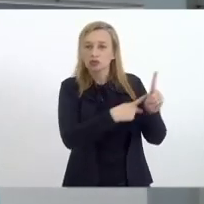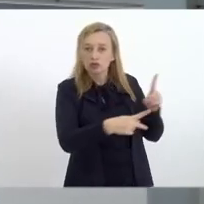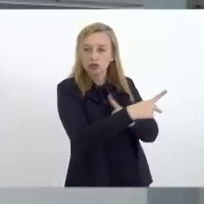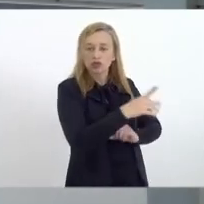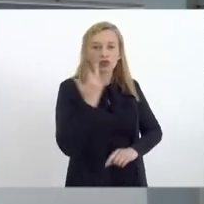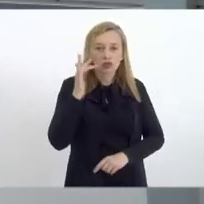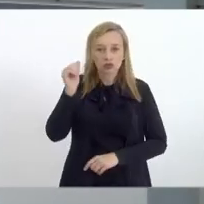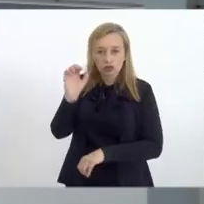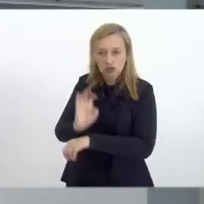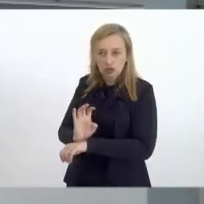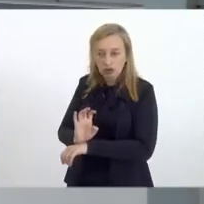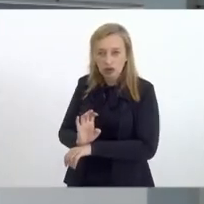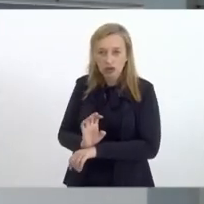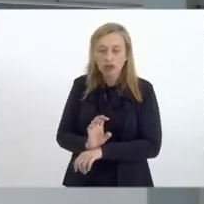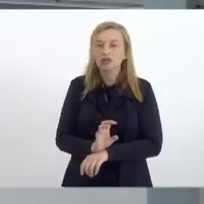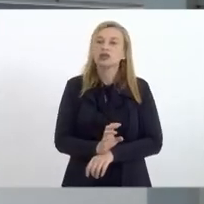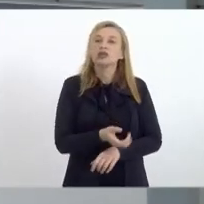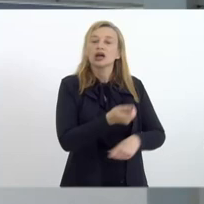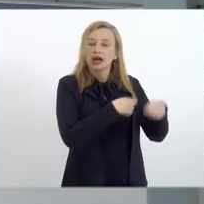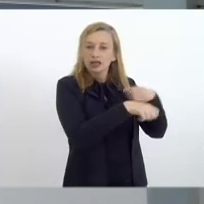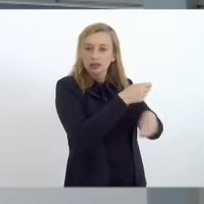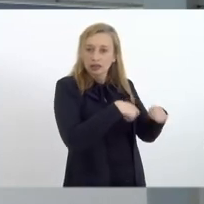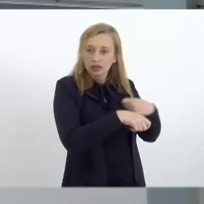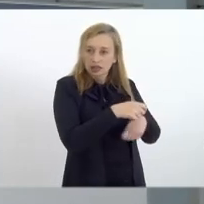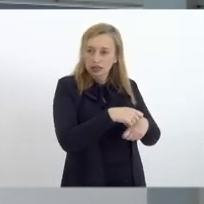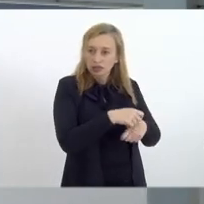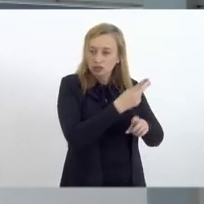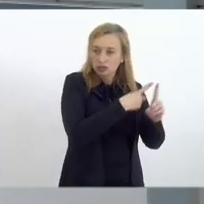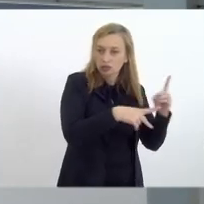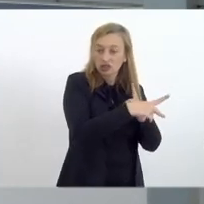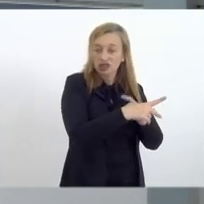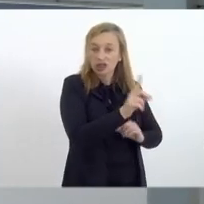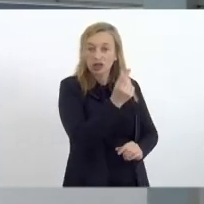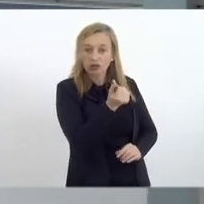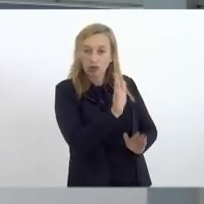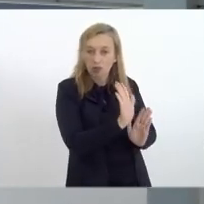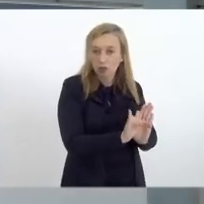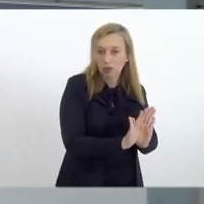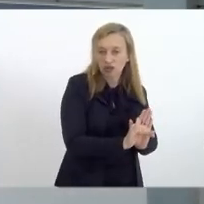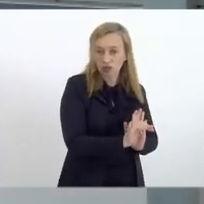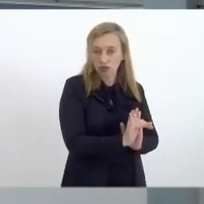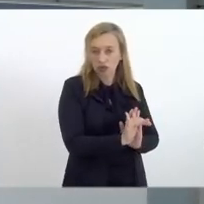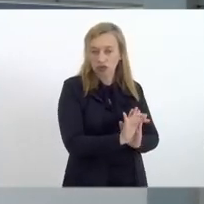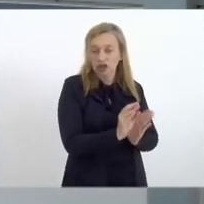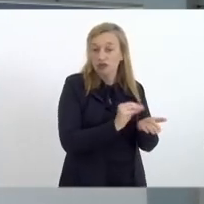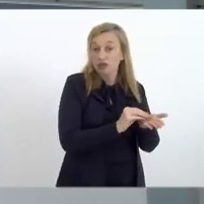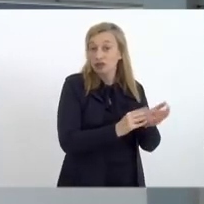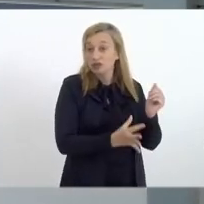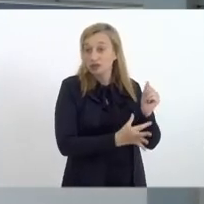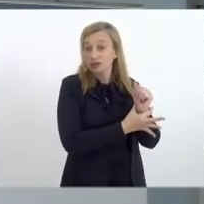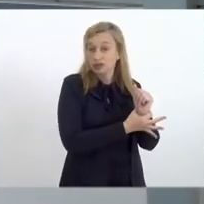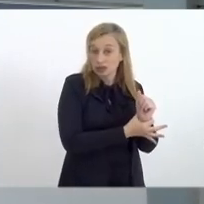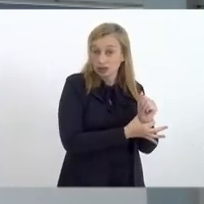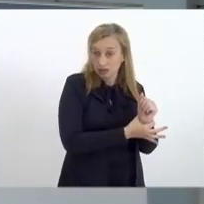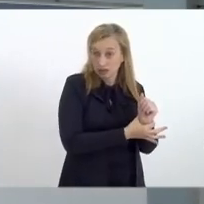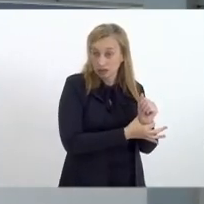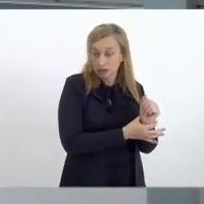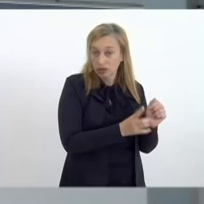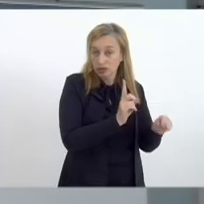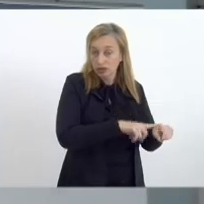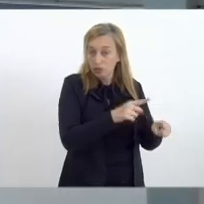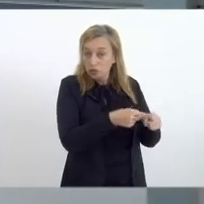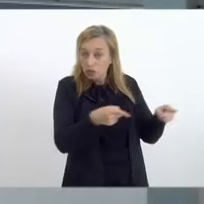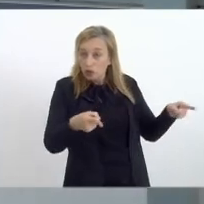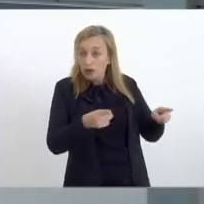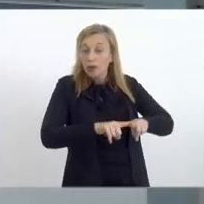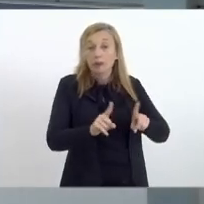Estadual? O impacto na taxa de administração no Rio Previdência é muito baixo e deixa uma margem de segurança confortável para as finanças no longo prazo.